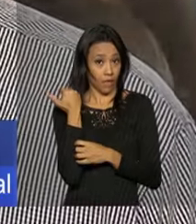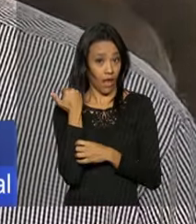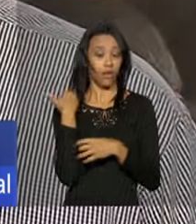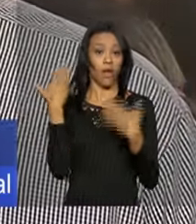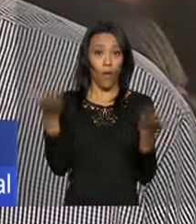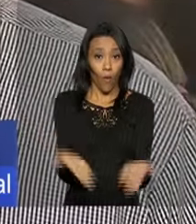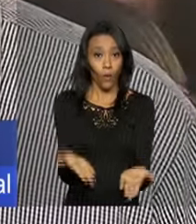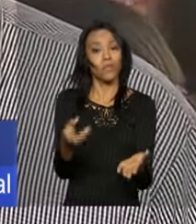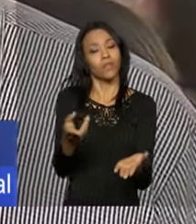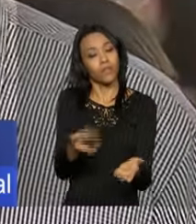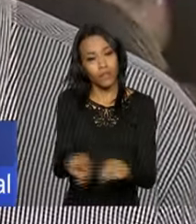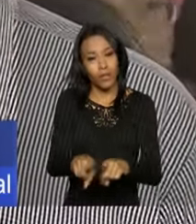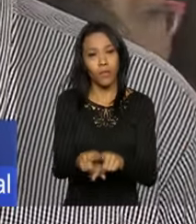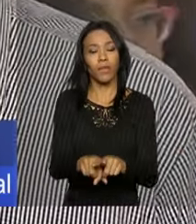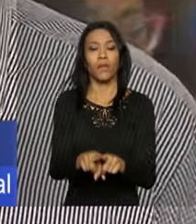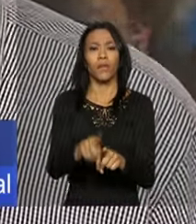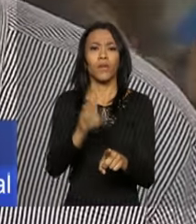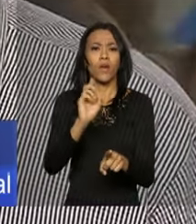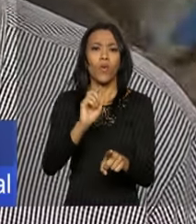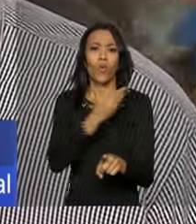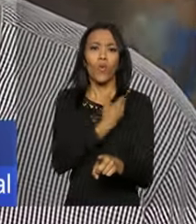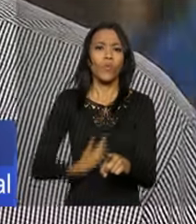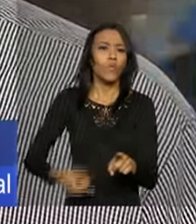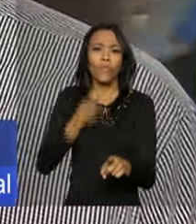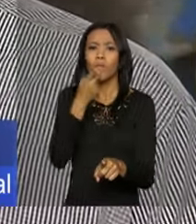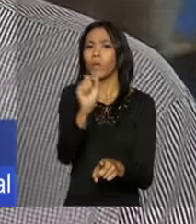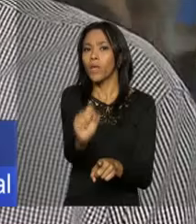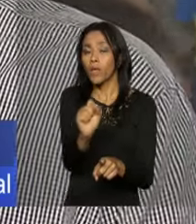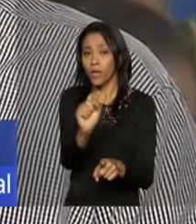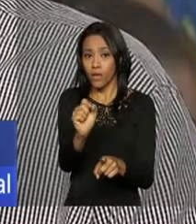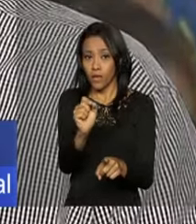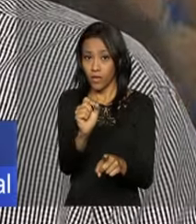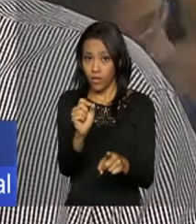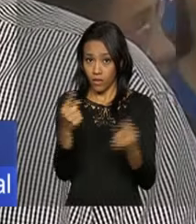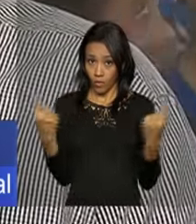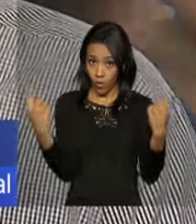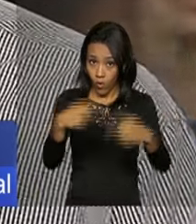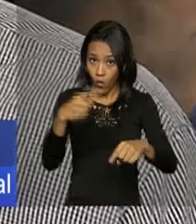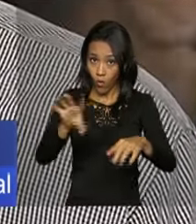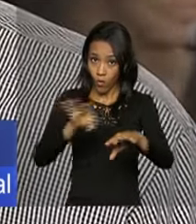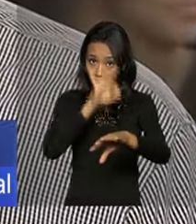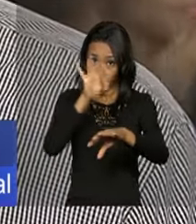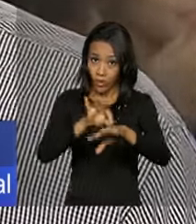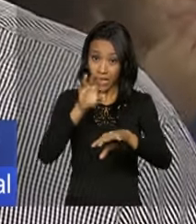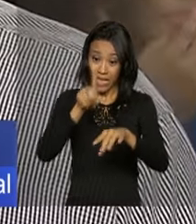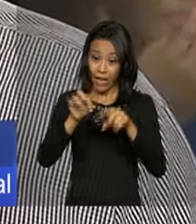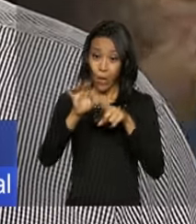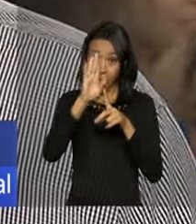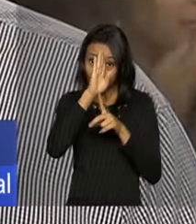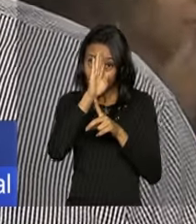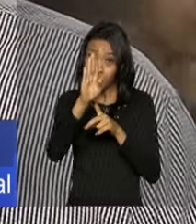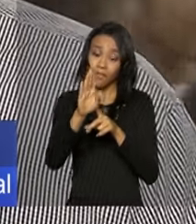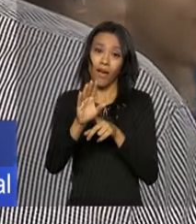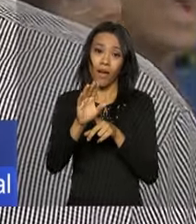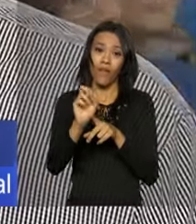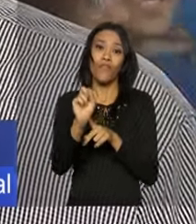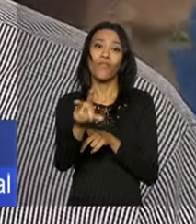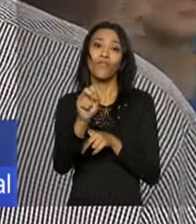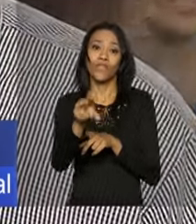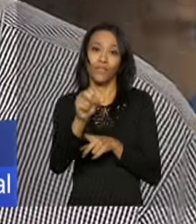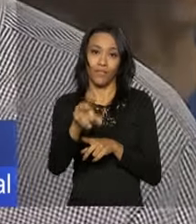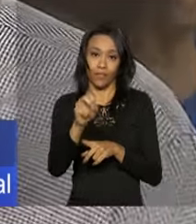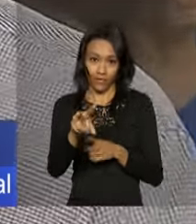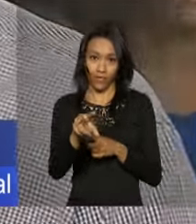está dizendo é que o enfrentamento ao mosquito, a Aedes, que é o principal vetor do vírus,